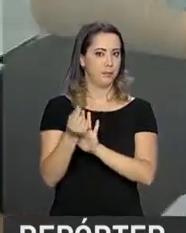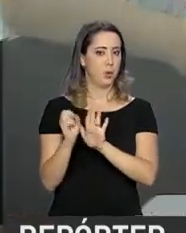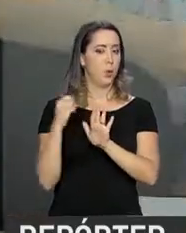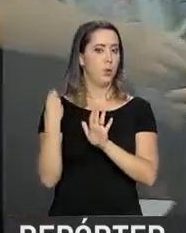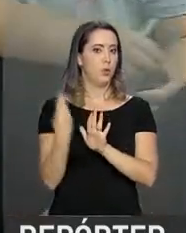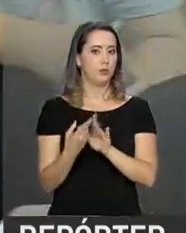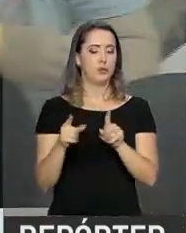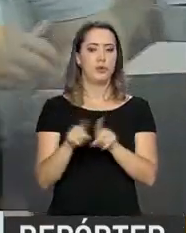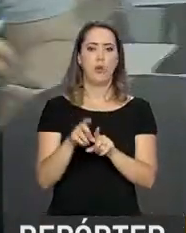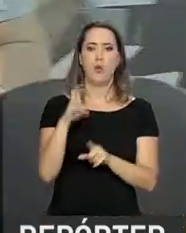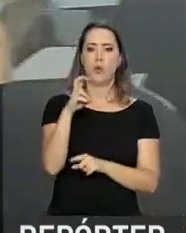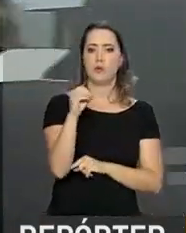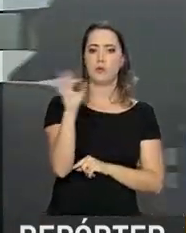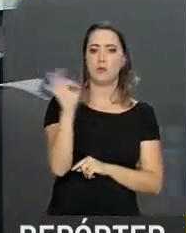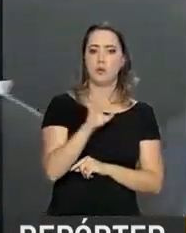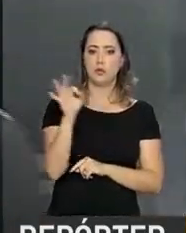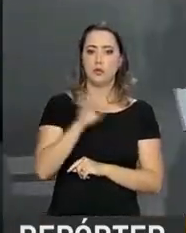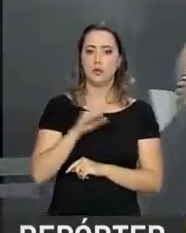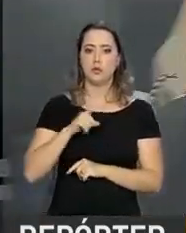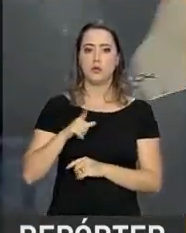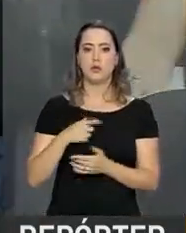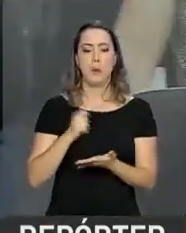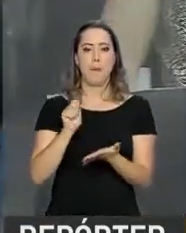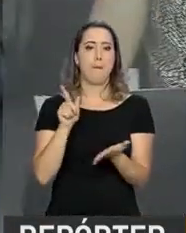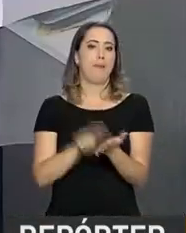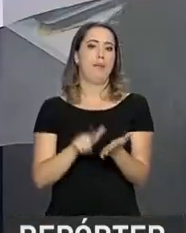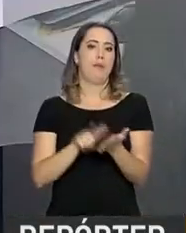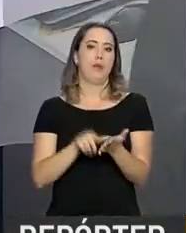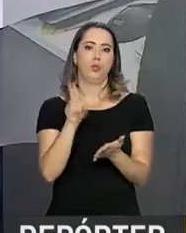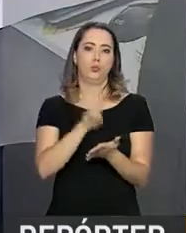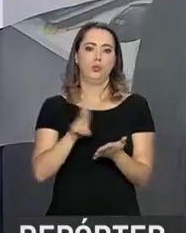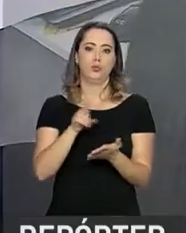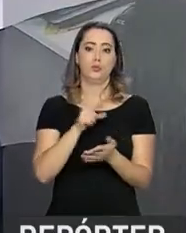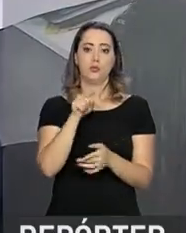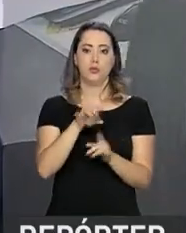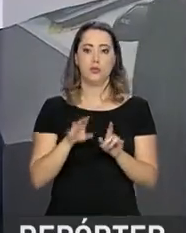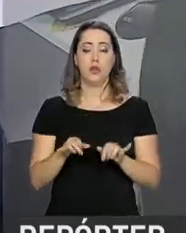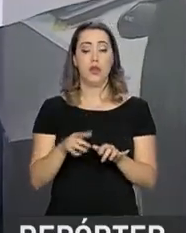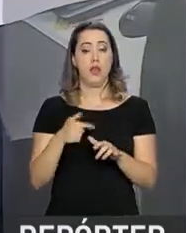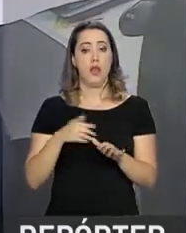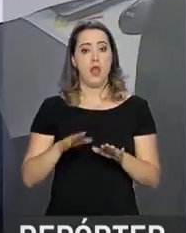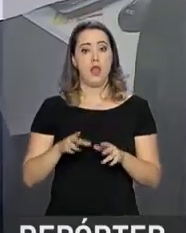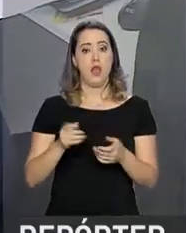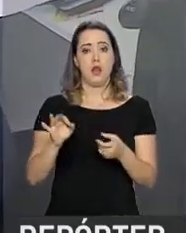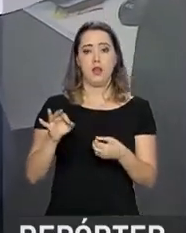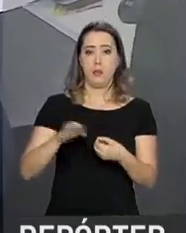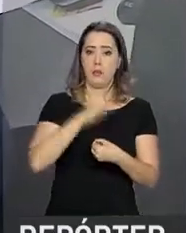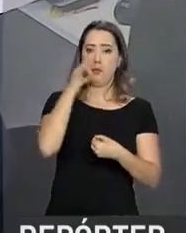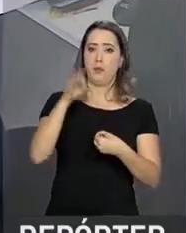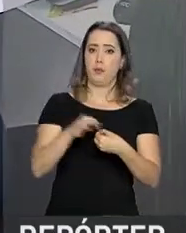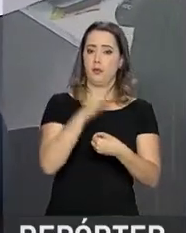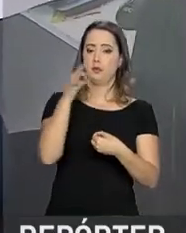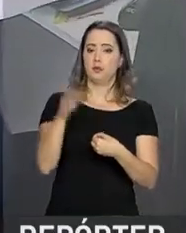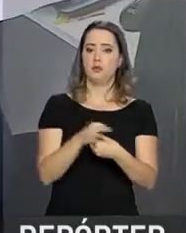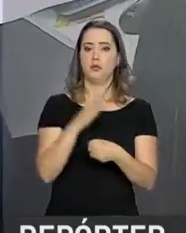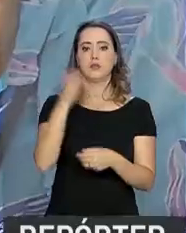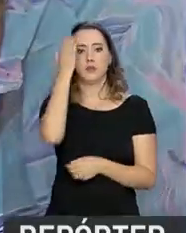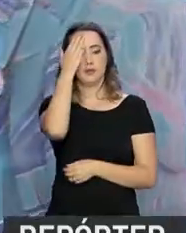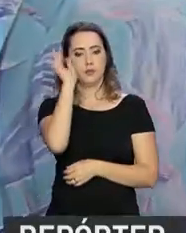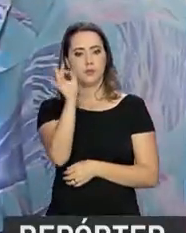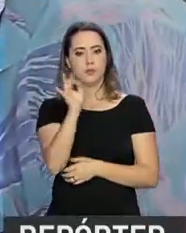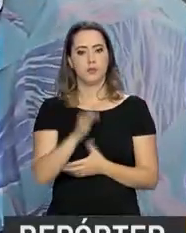finanças e 50% registram os gastos em papel. A costureira Cristiane, que é MEI desde 2013, sabe